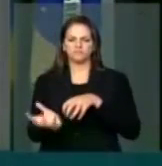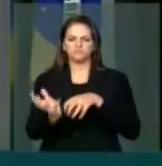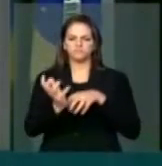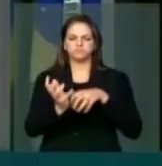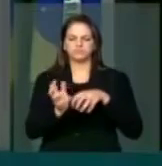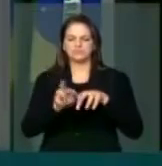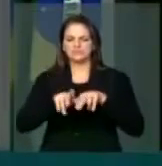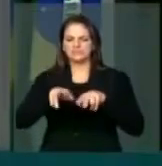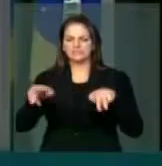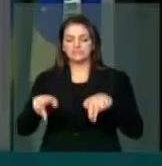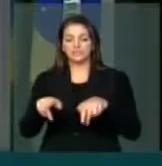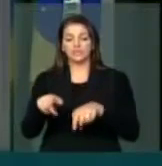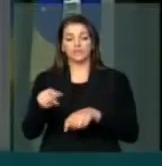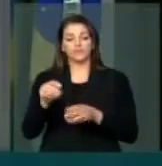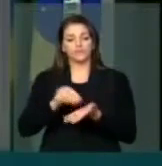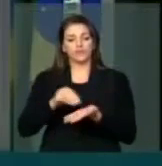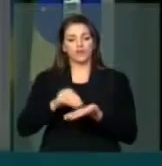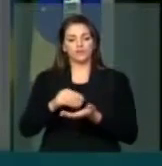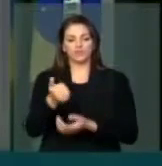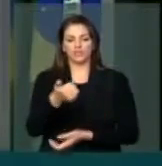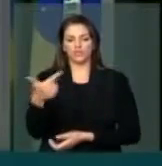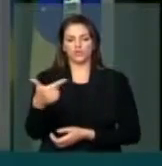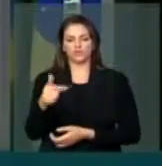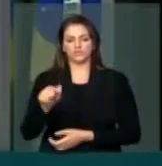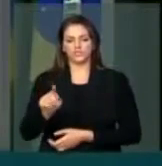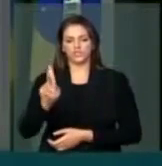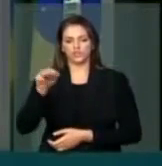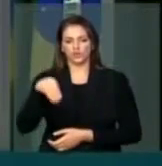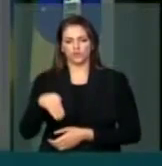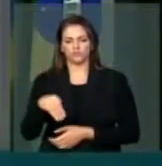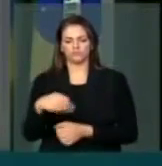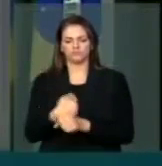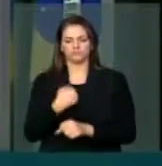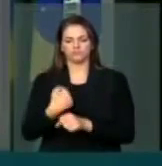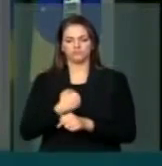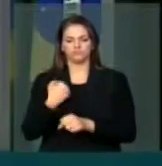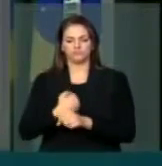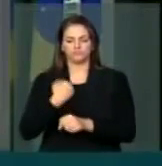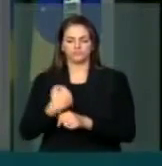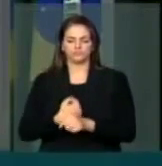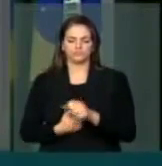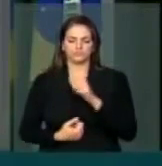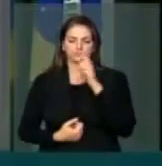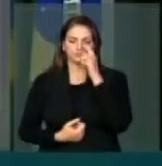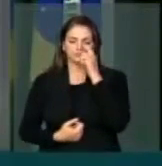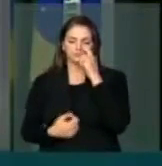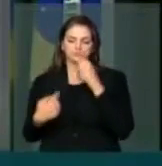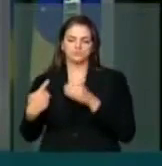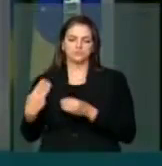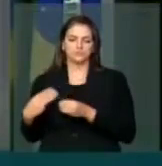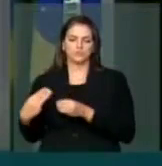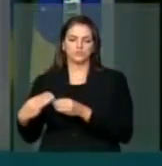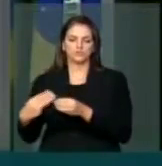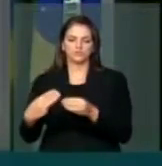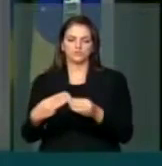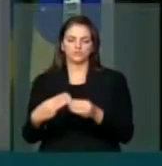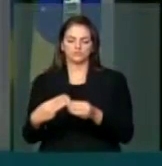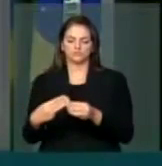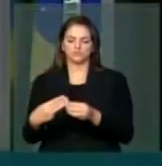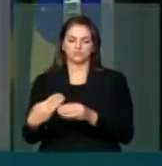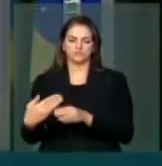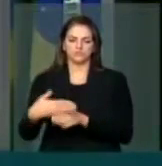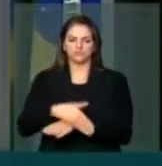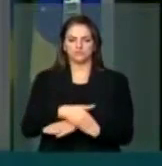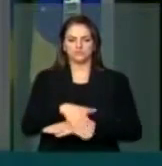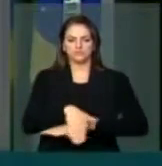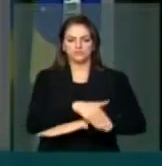quilômetros, melhorar esse trecho que liga parte da cidade, do município da Mata e São Vicente, para ligar na BR-287.